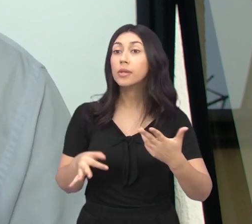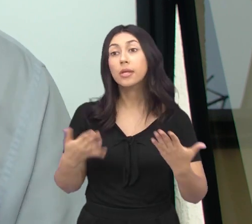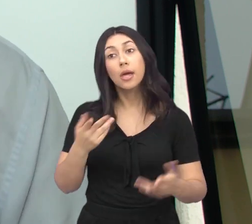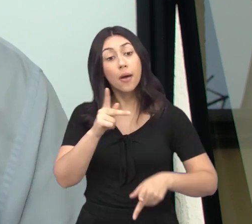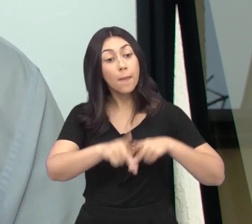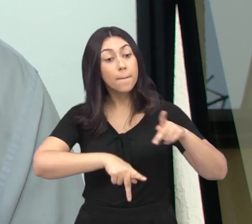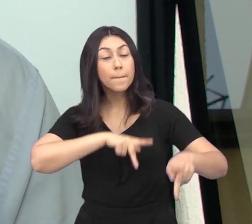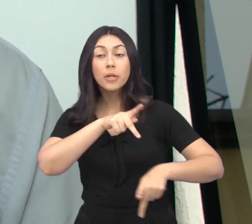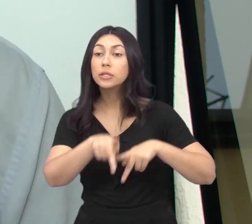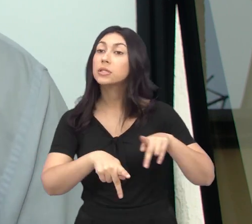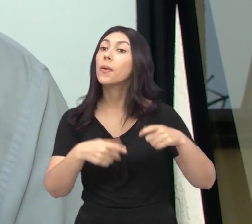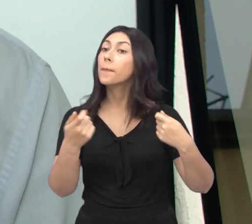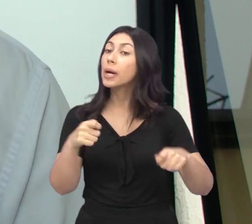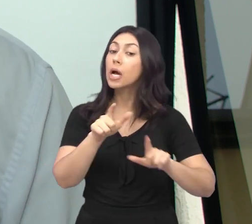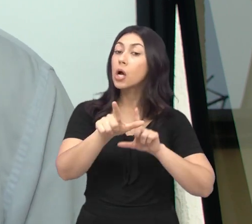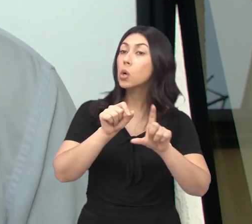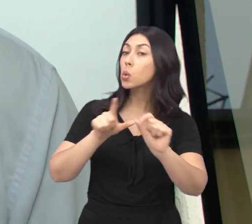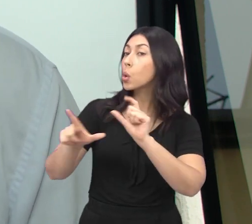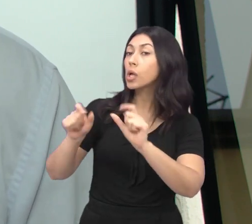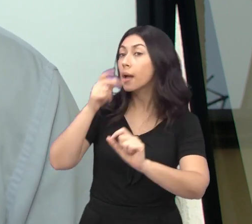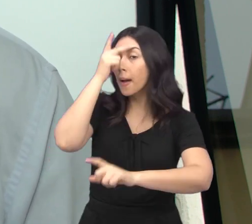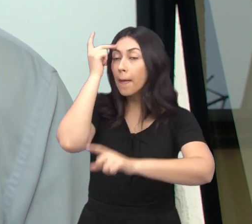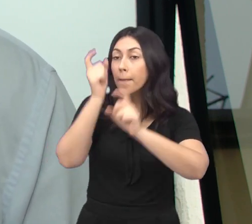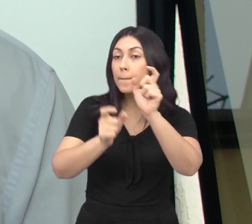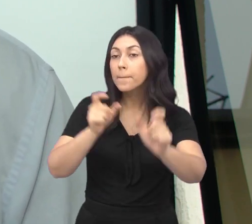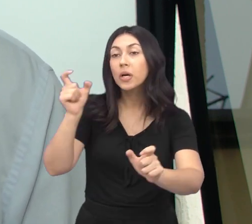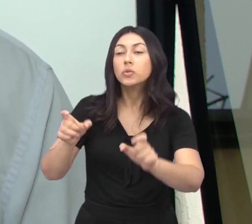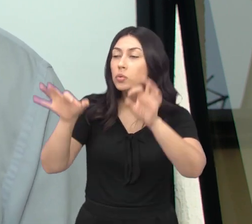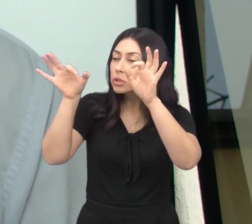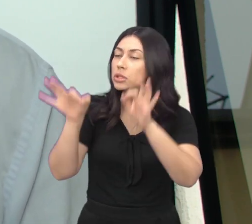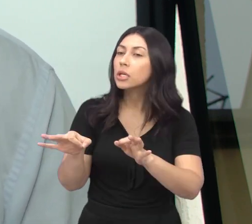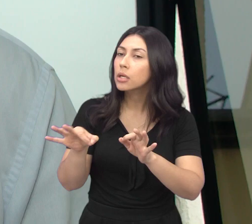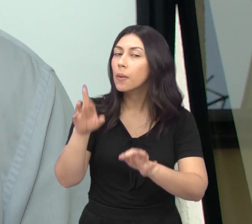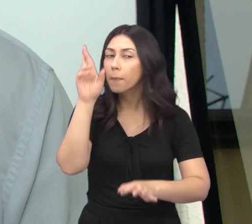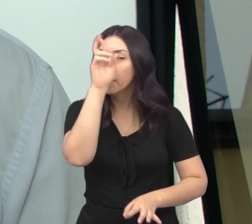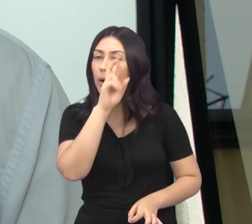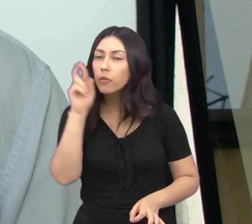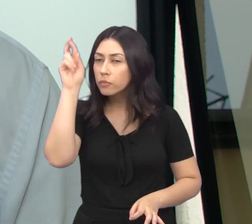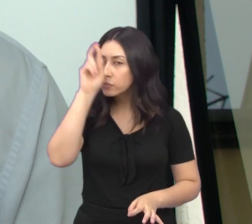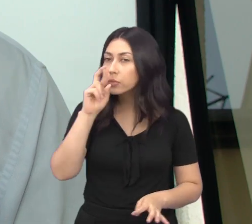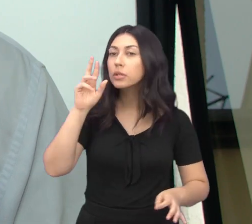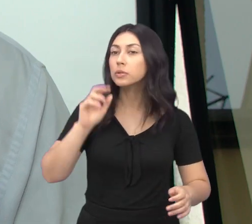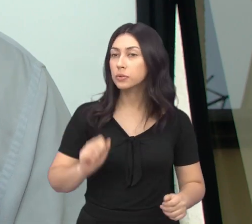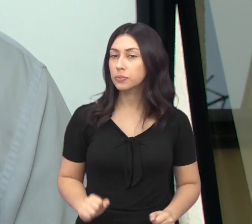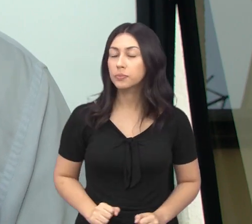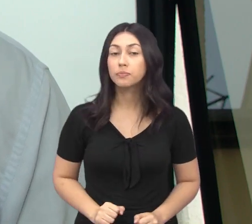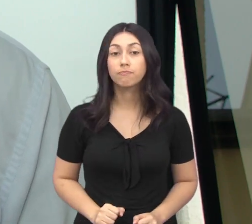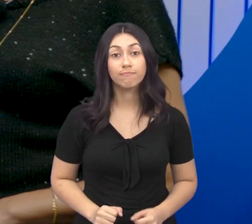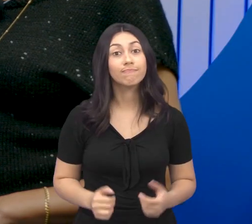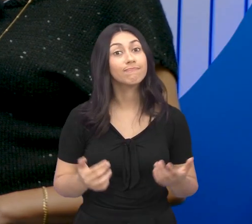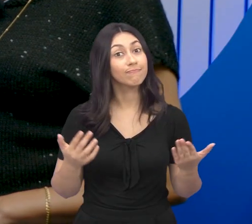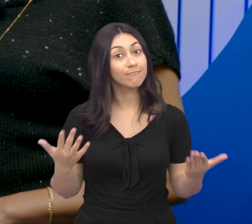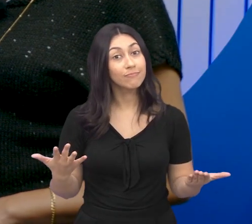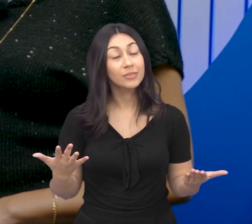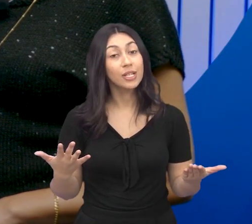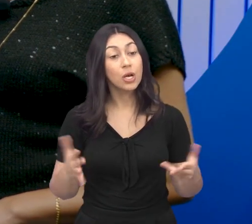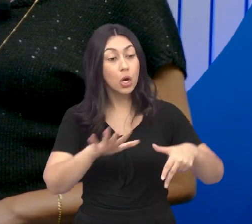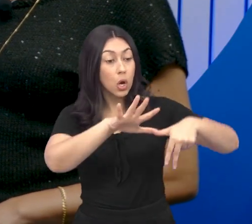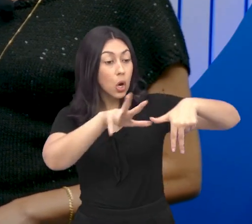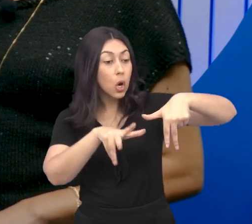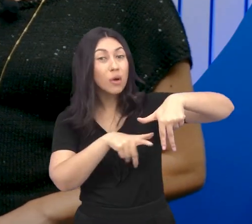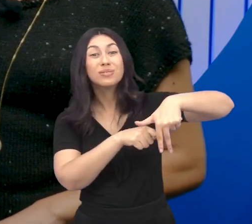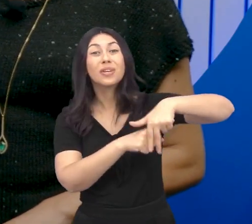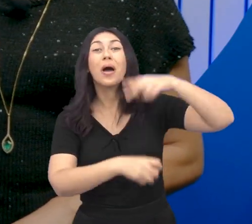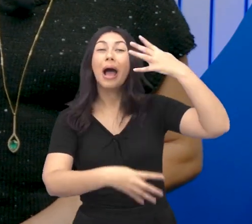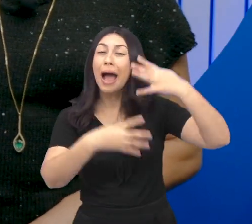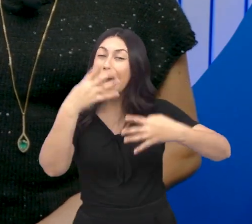população. E a população, então, eleger as melhores pessoas para fiscalizar os atos do Executivo. Pois é, Tati, a